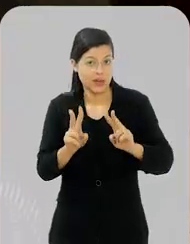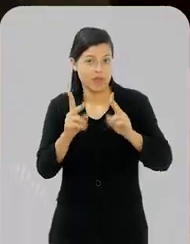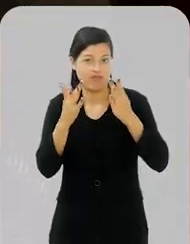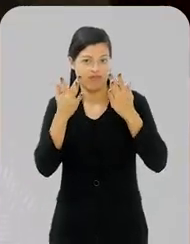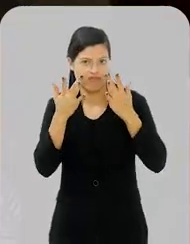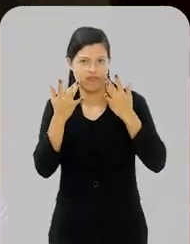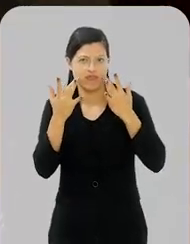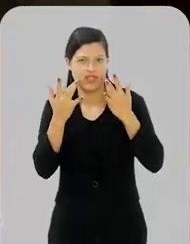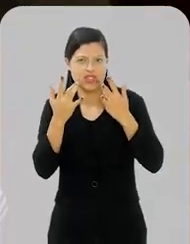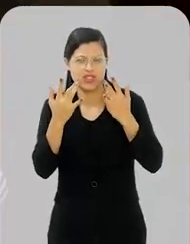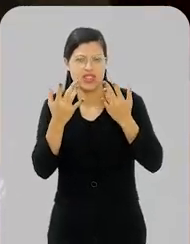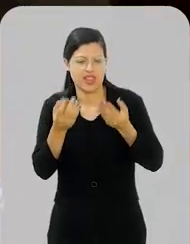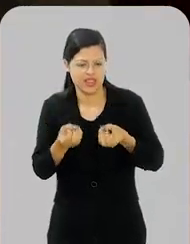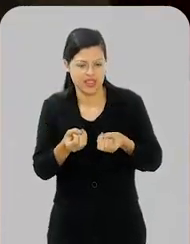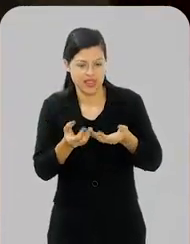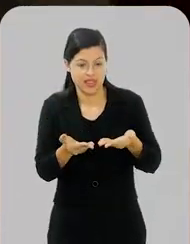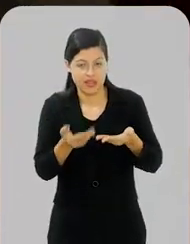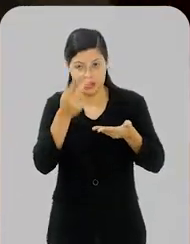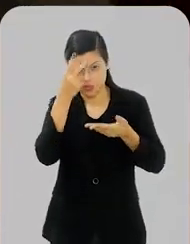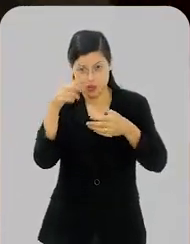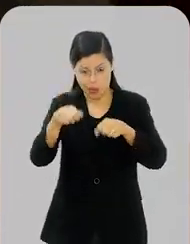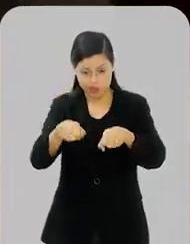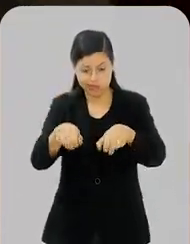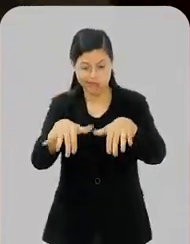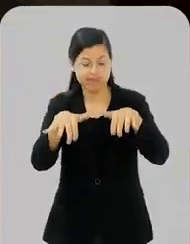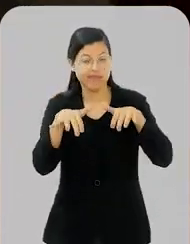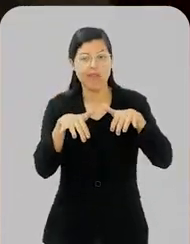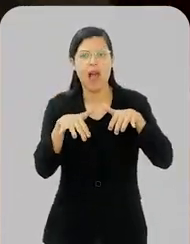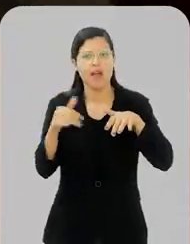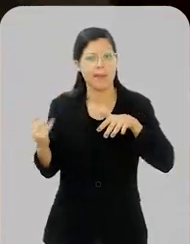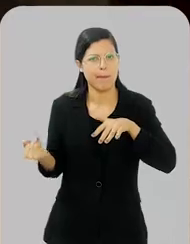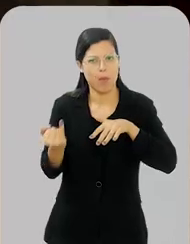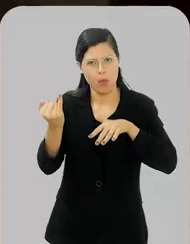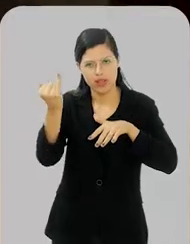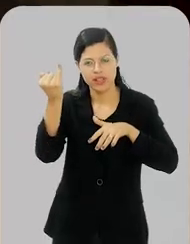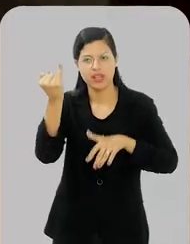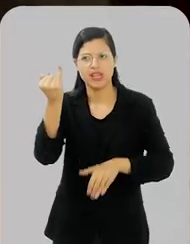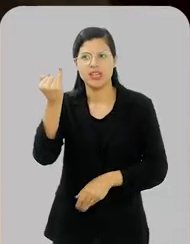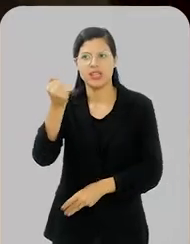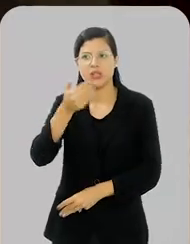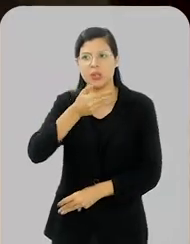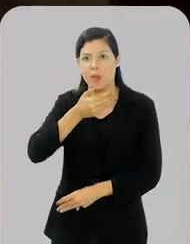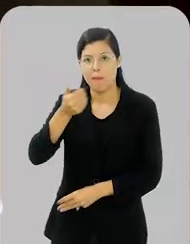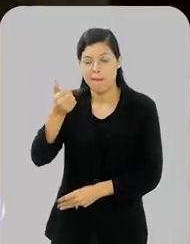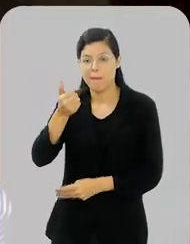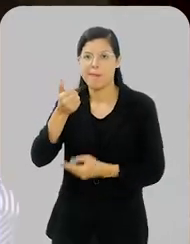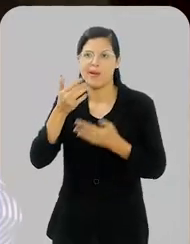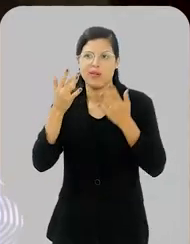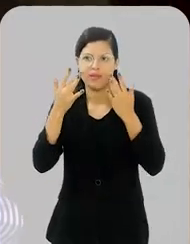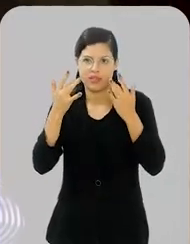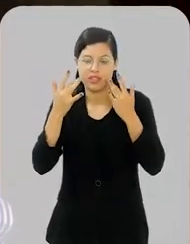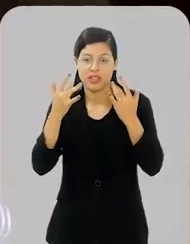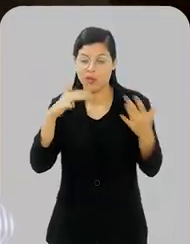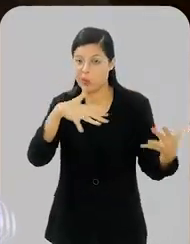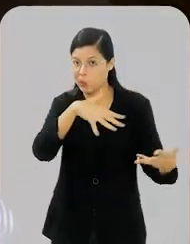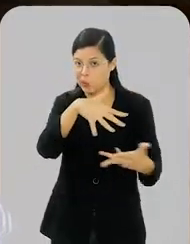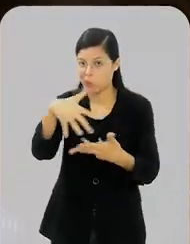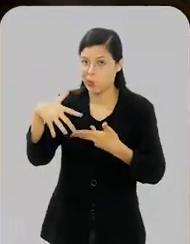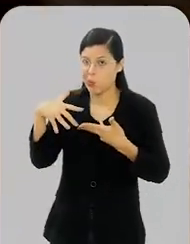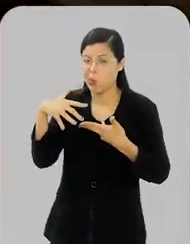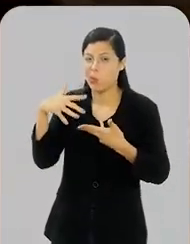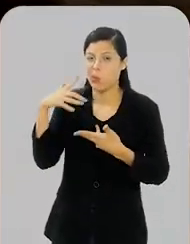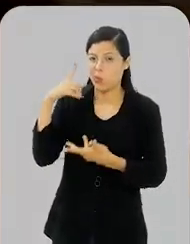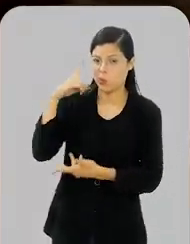visão que o teatro oferece aos seus espectadores é uma coisa muito importante. É um dos melhores teatros do mundo em questão